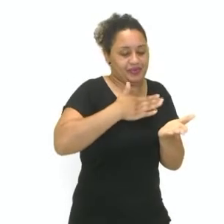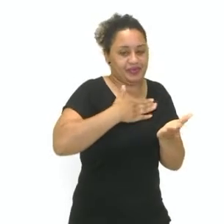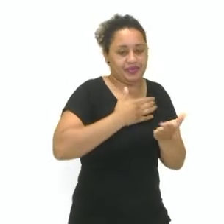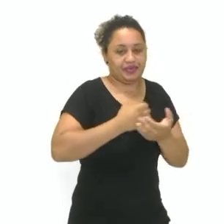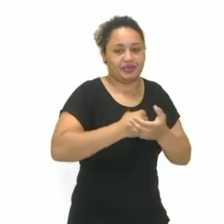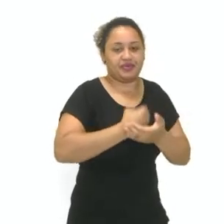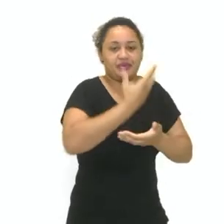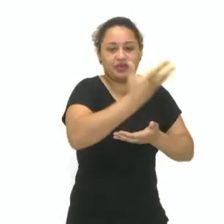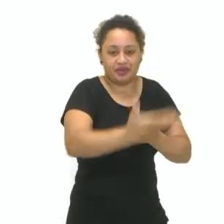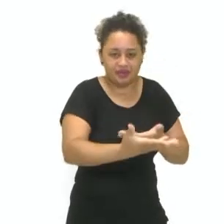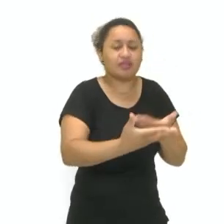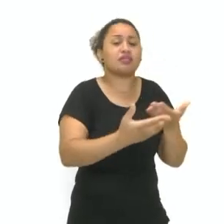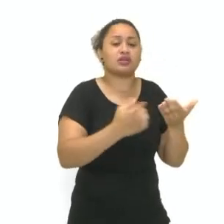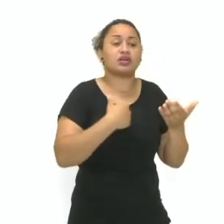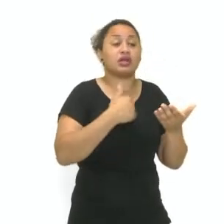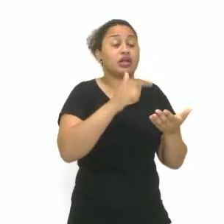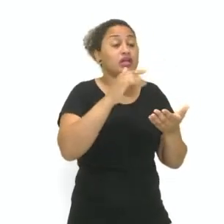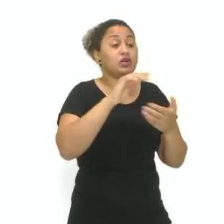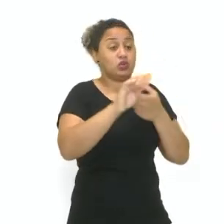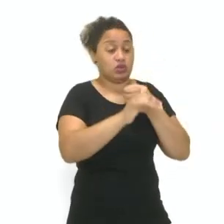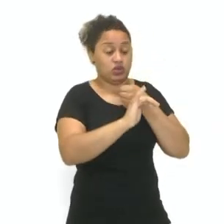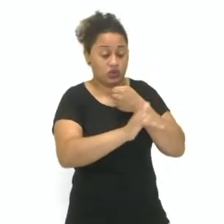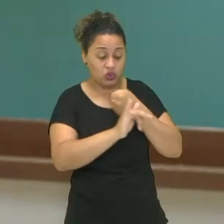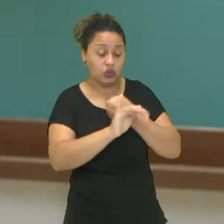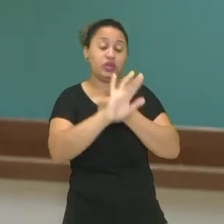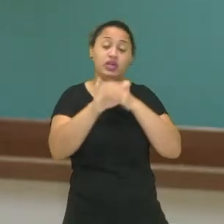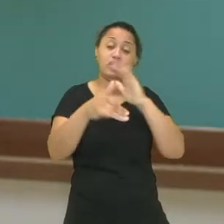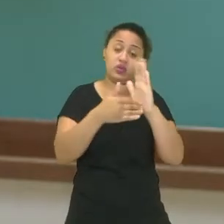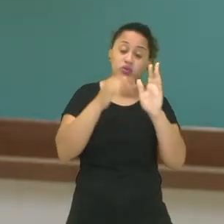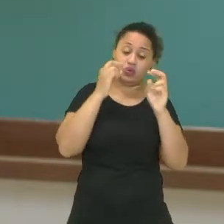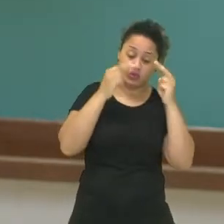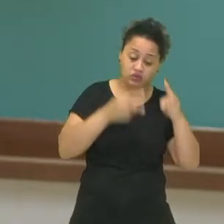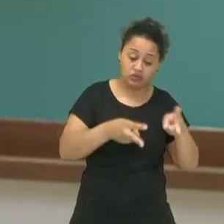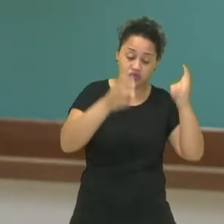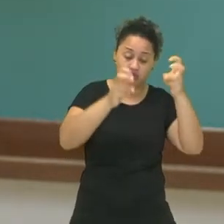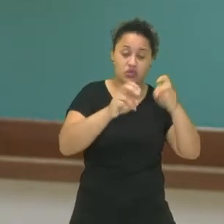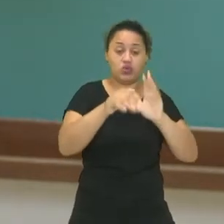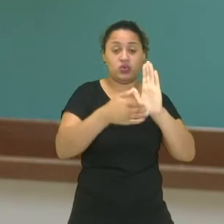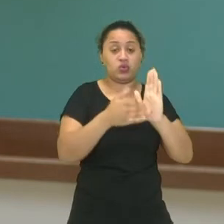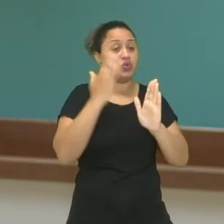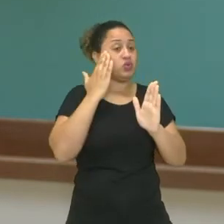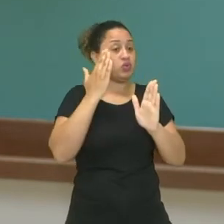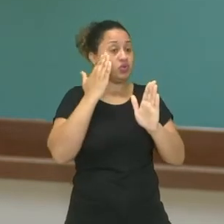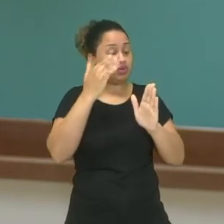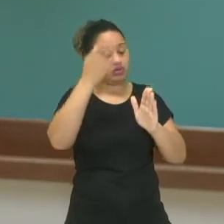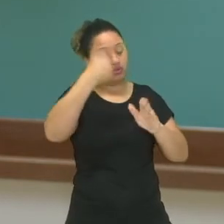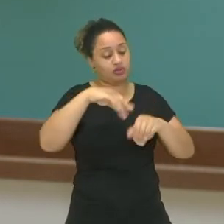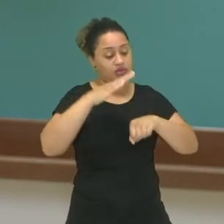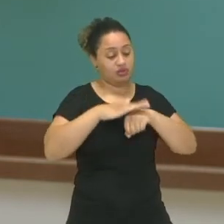tudo viu, tudo sabe, inclusive sobre si mesmo e seu destino.